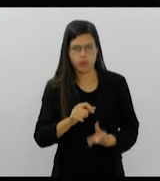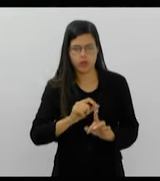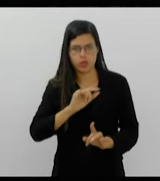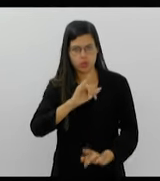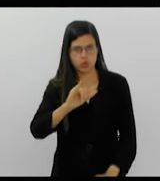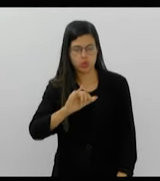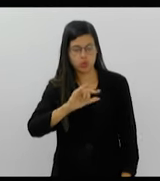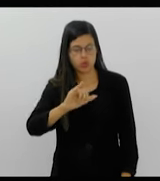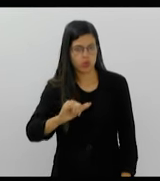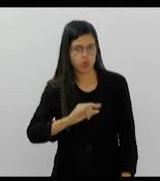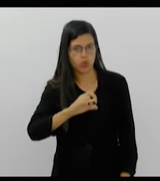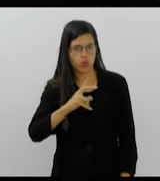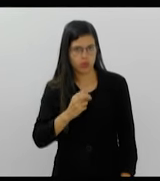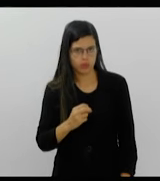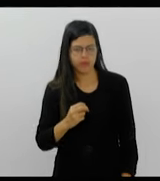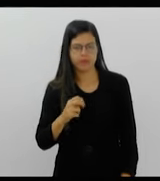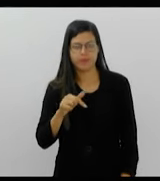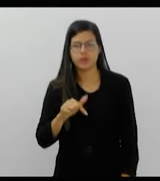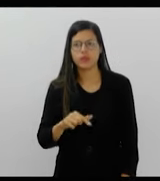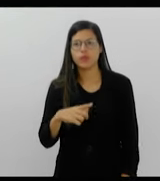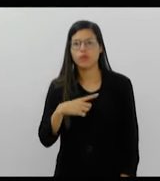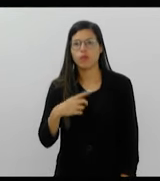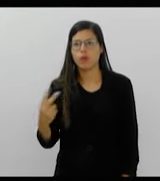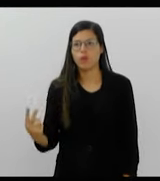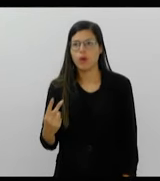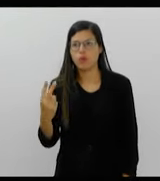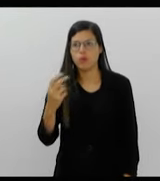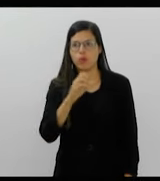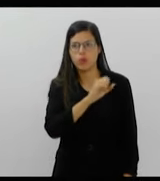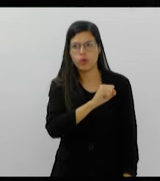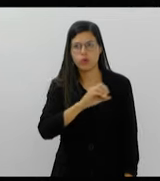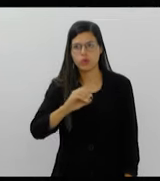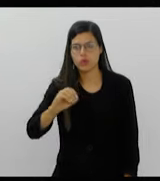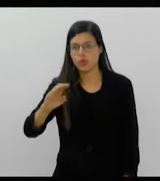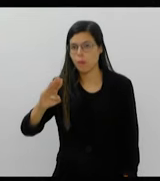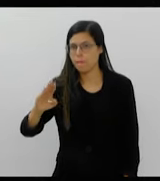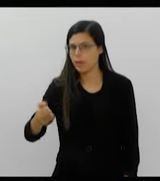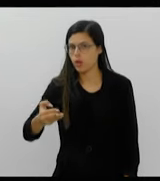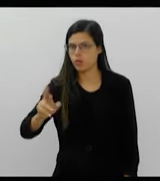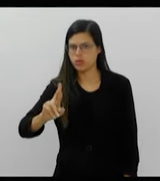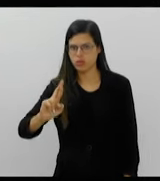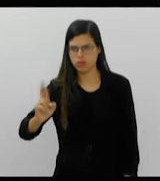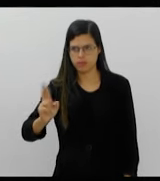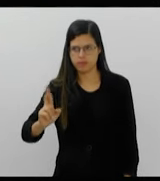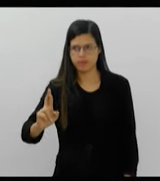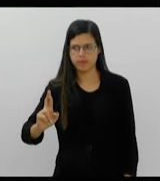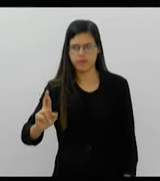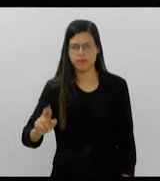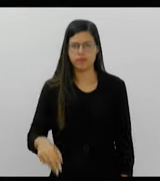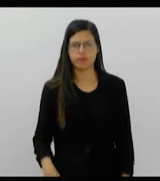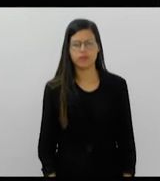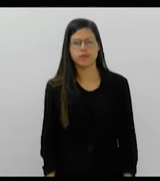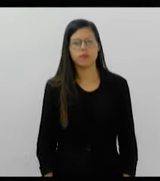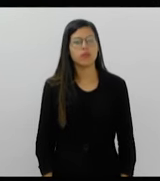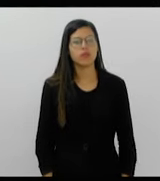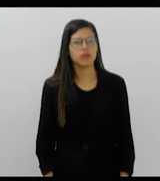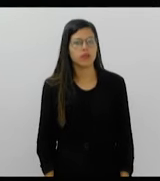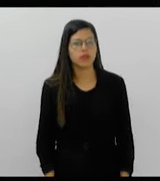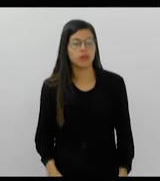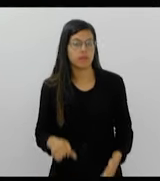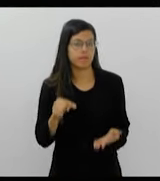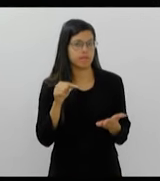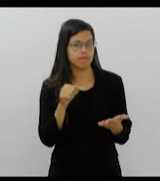lá um valor de R$ 800 milhões. E que nesse